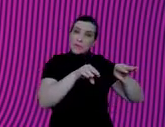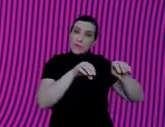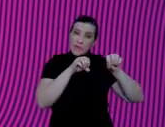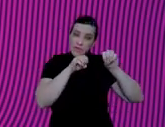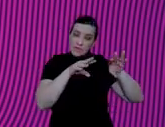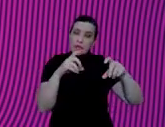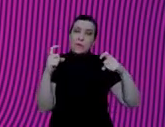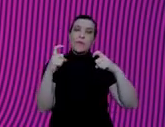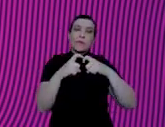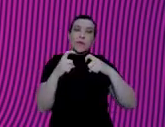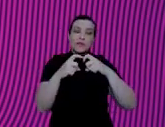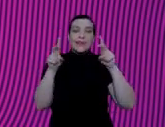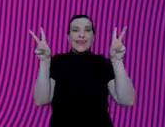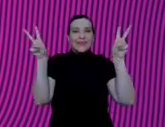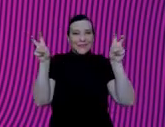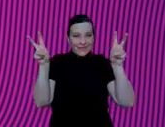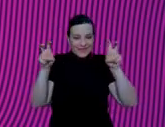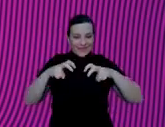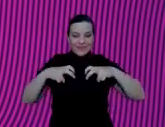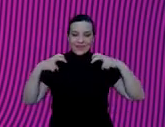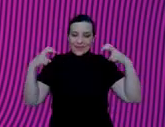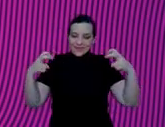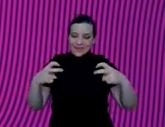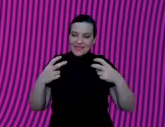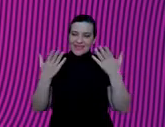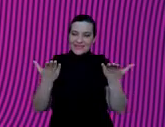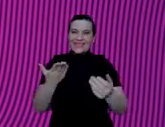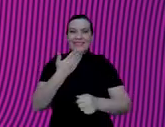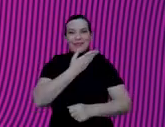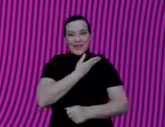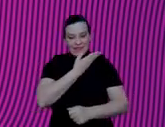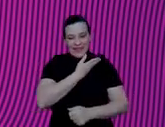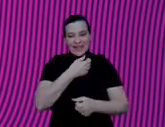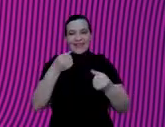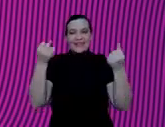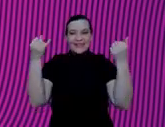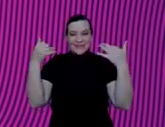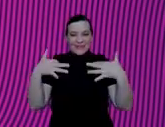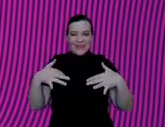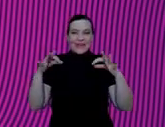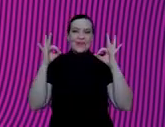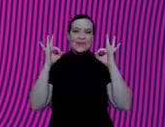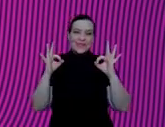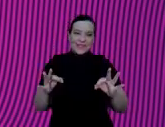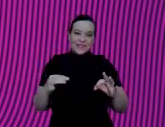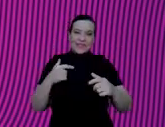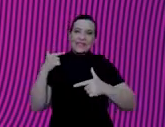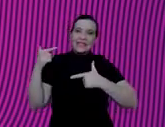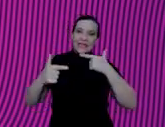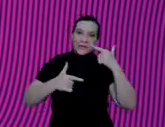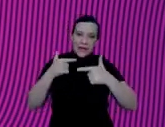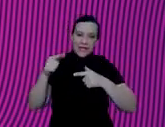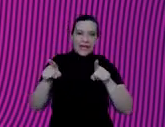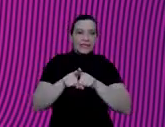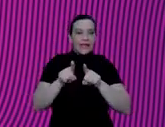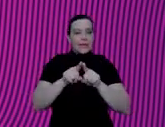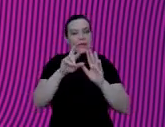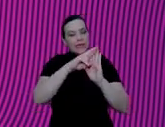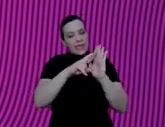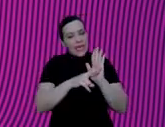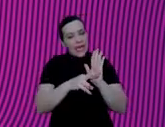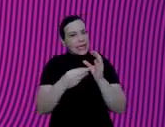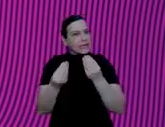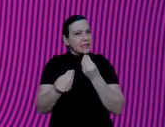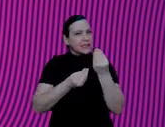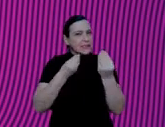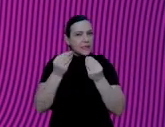mesa, e o meu colega vai certamente falar sobre isso, né? Então, trabalhar a questão dos protocolos, de como lidar com as situações de dor